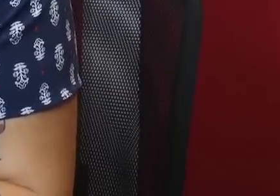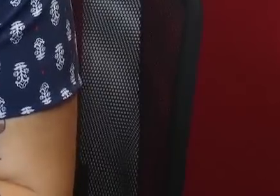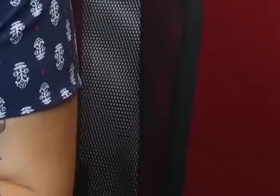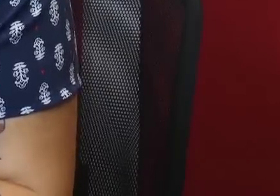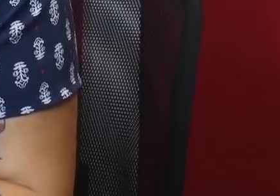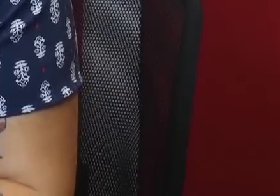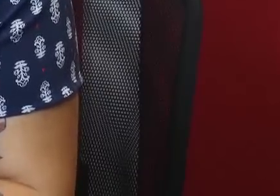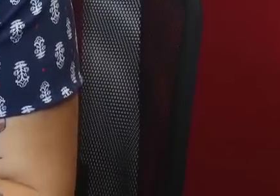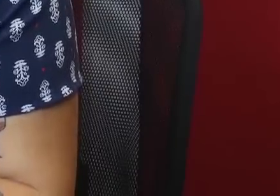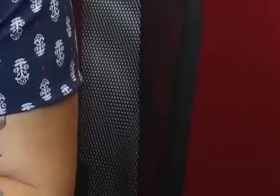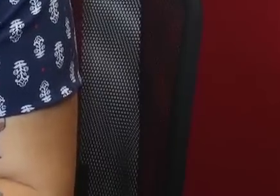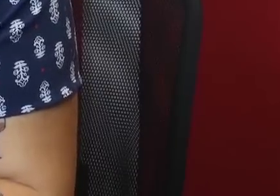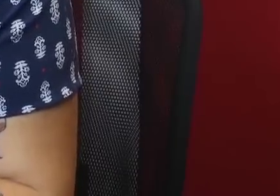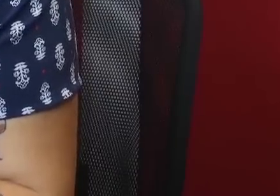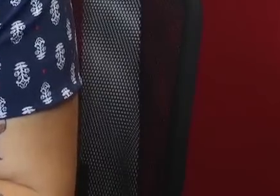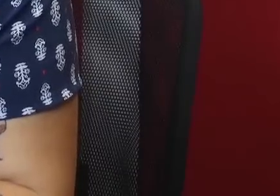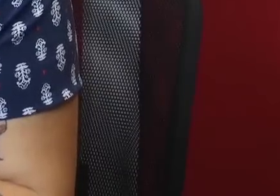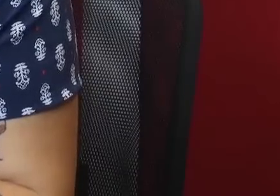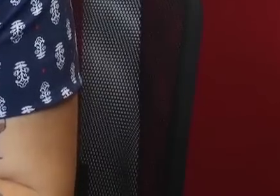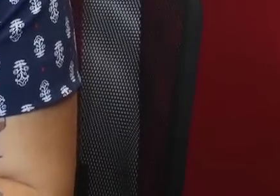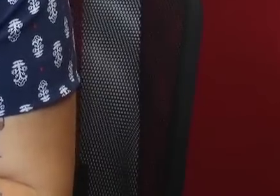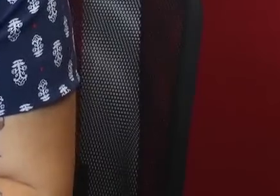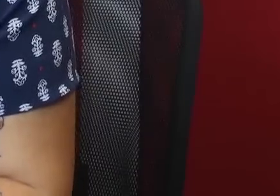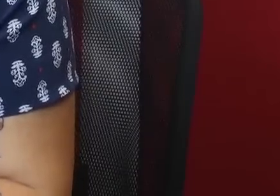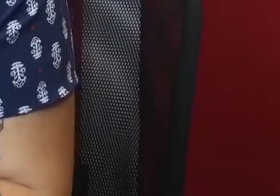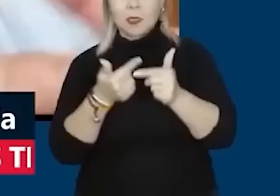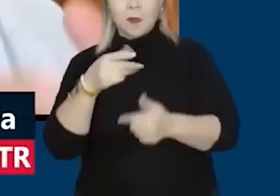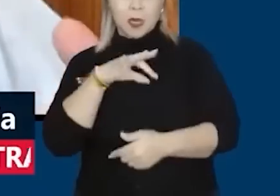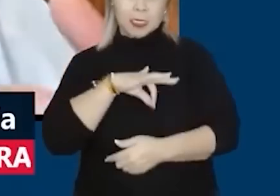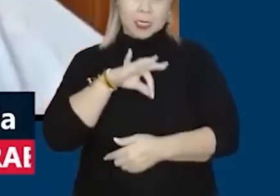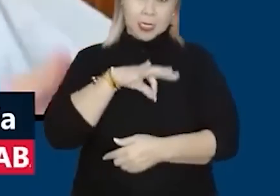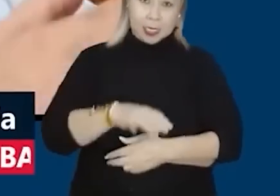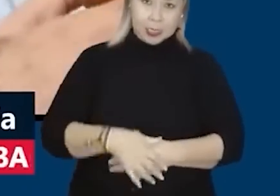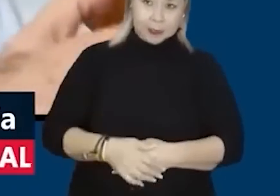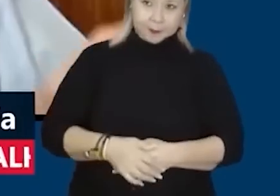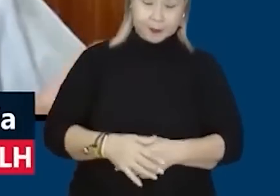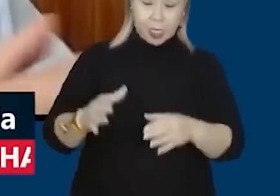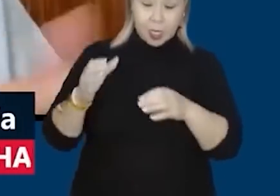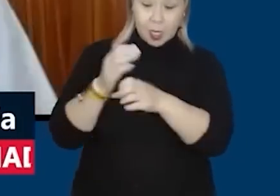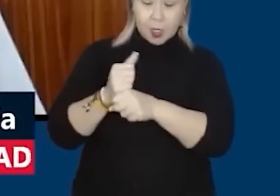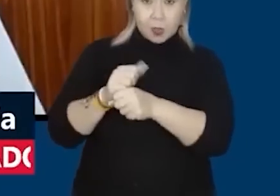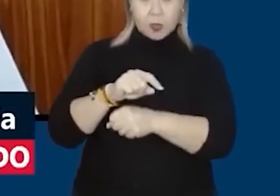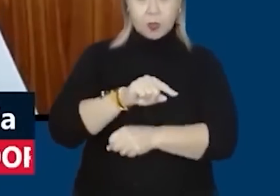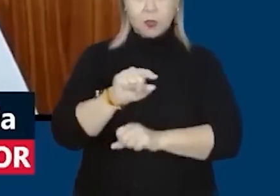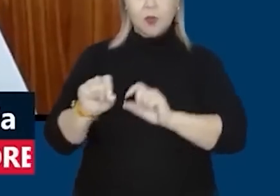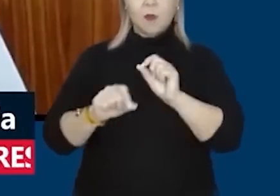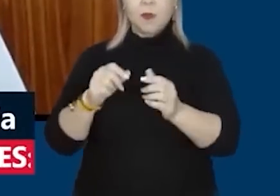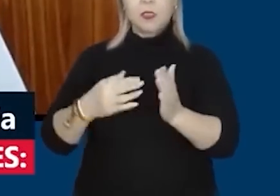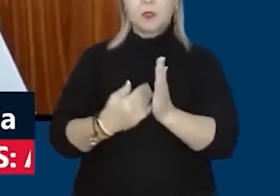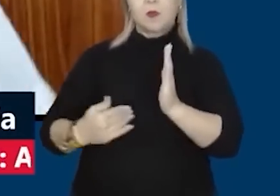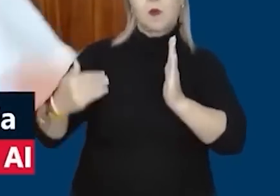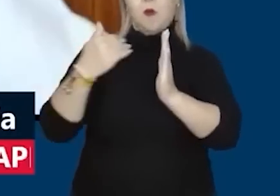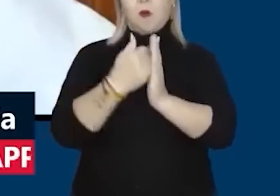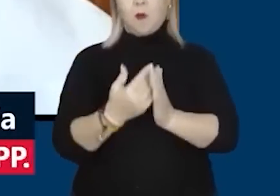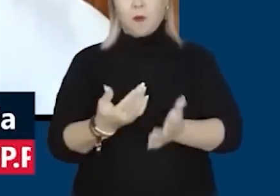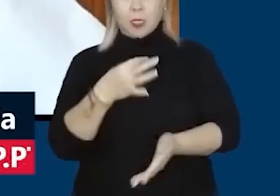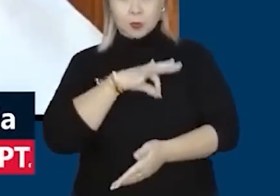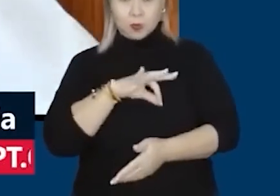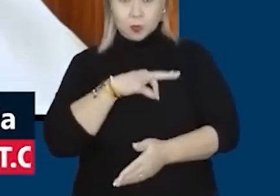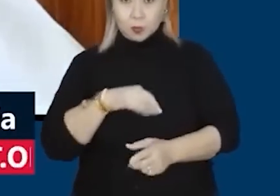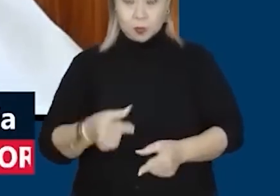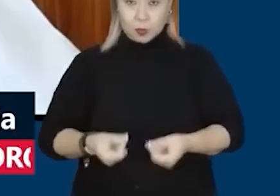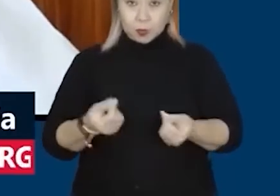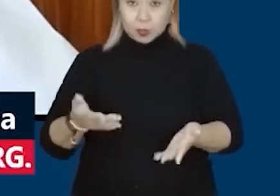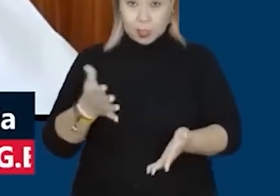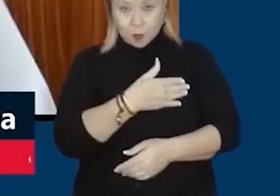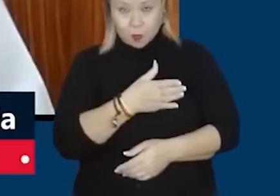da miséria e da exclusão social. Vamos ouvir. Some isso, o aumento do poder aquisitivo da população com o